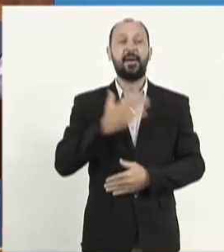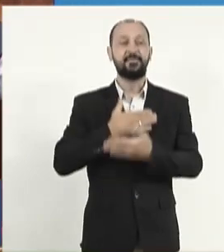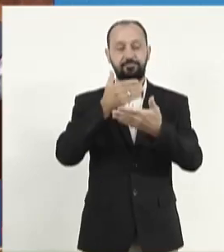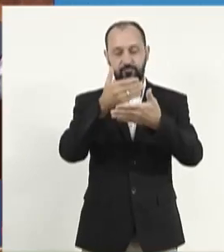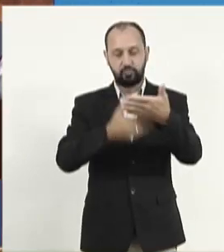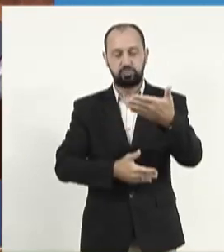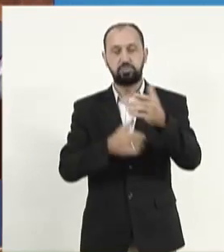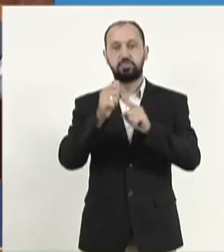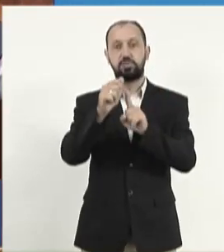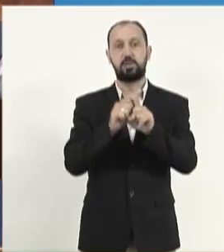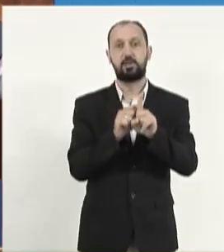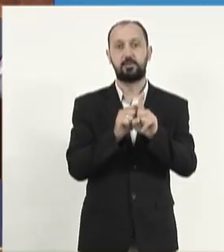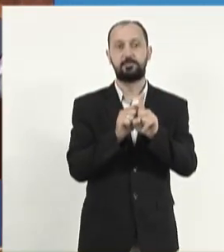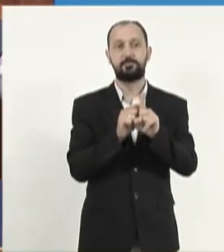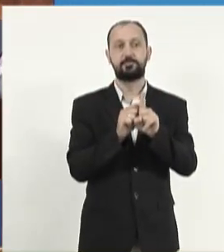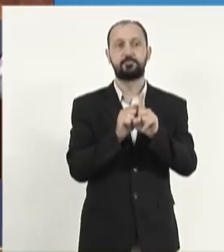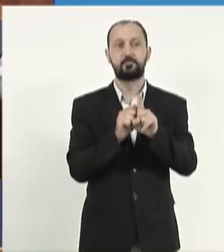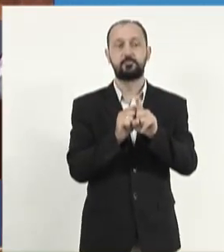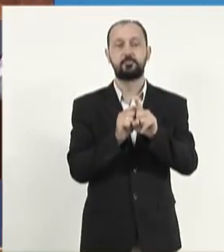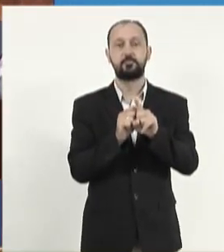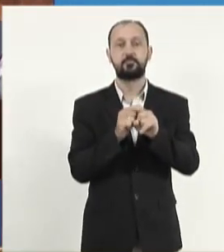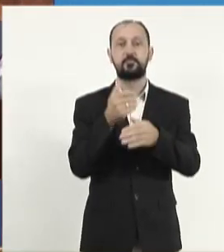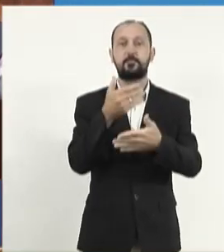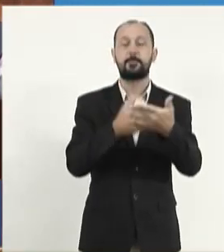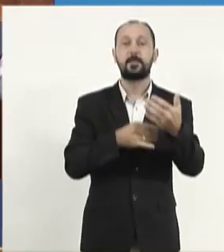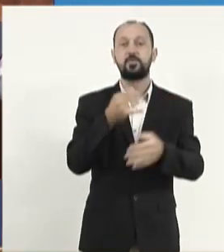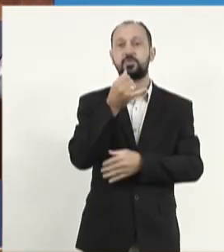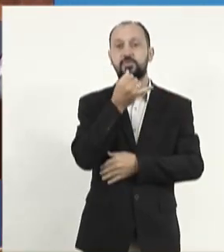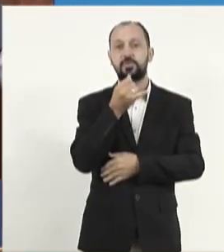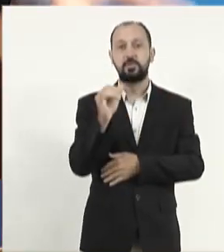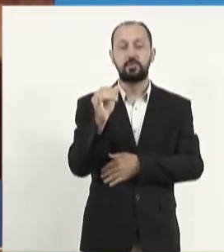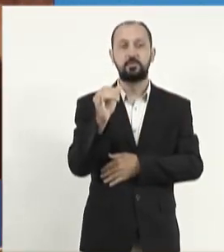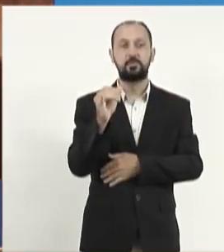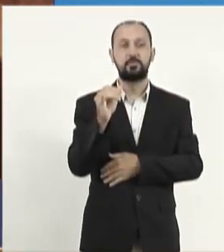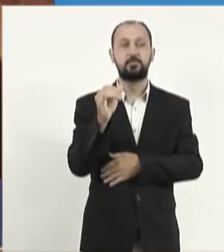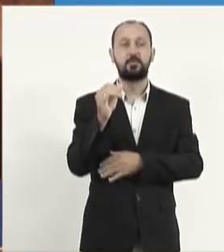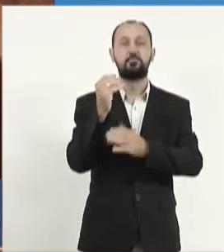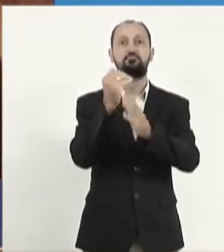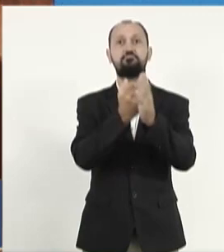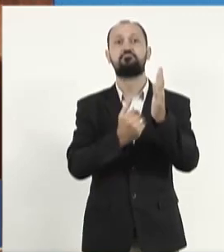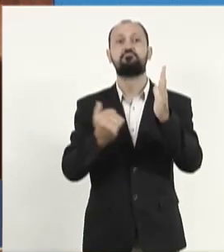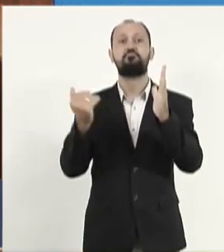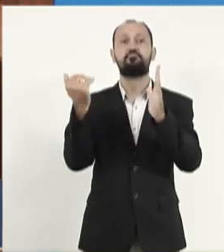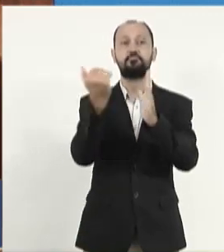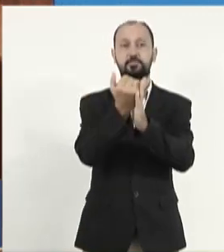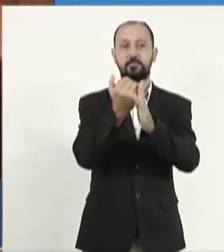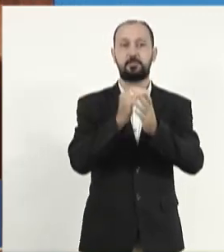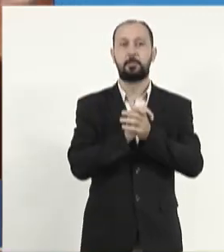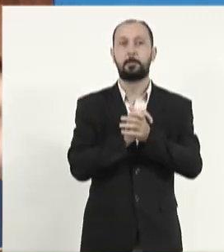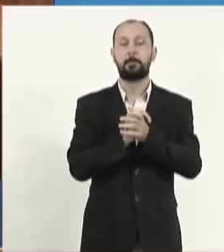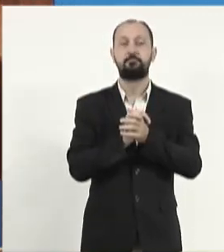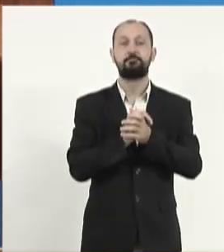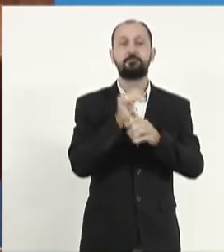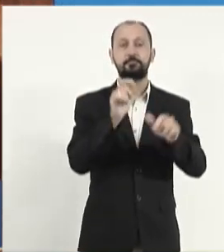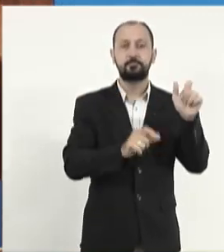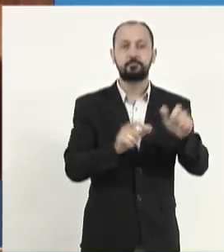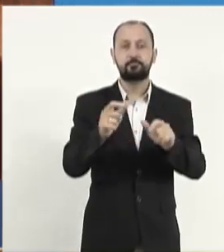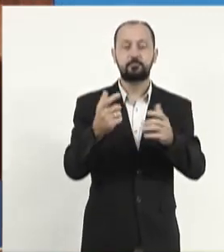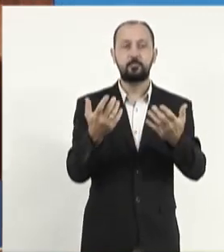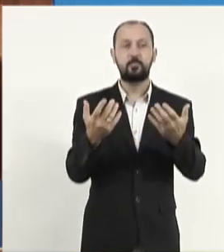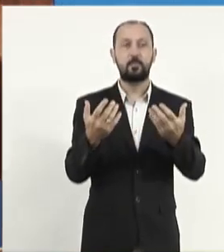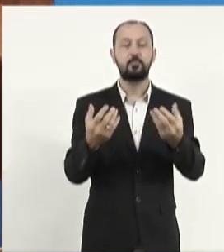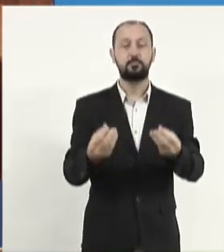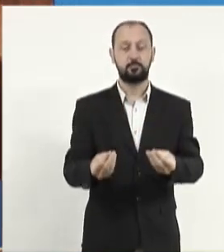surpreendidos neste mês agora com contas de energia lá nas alturas. As pessoas estão me